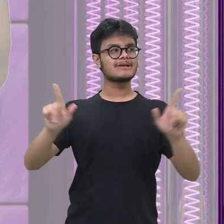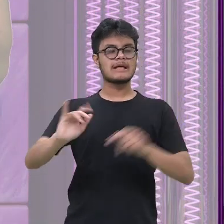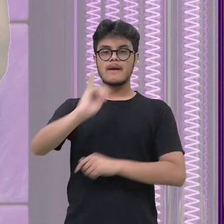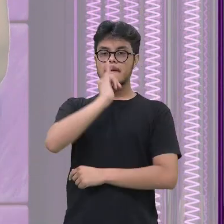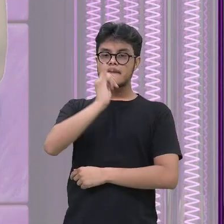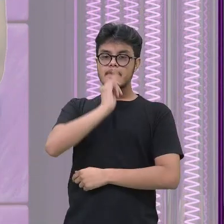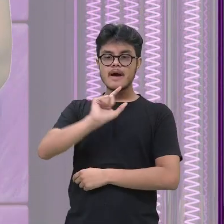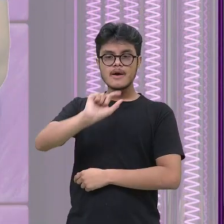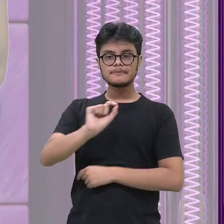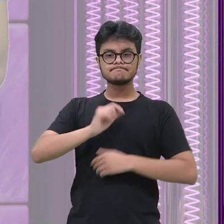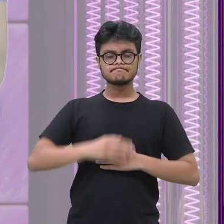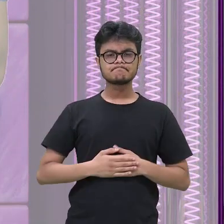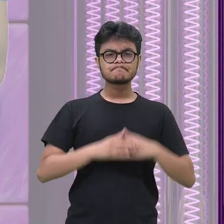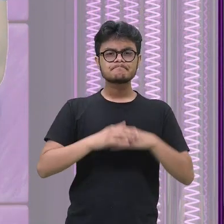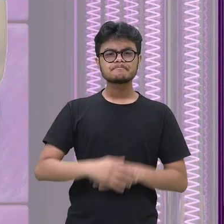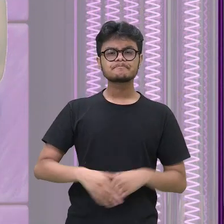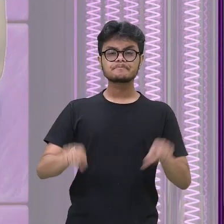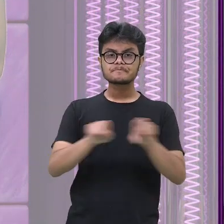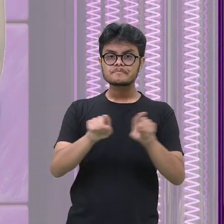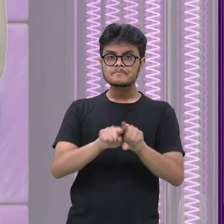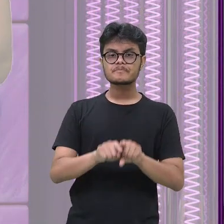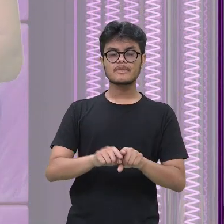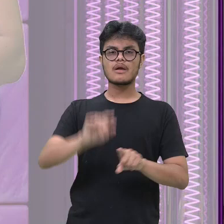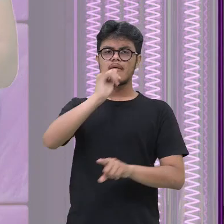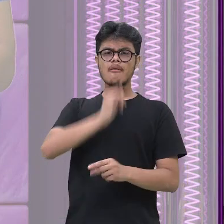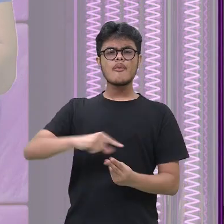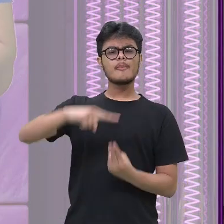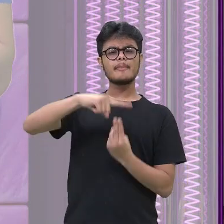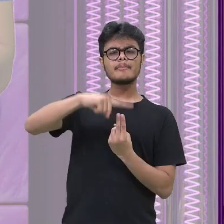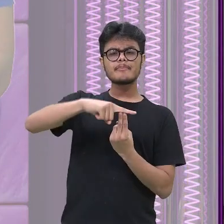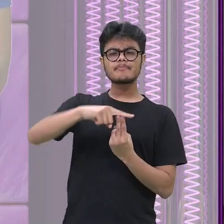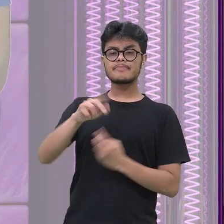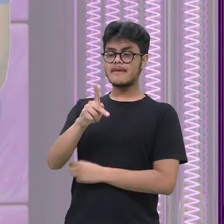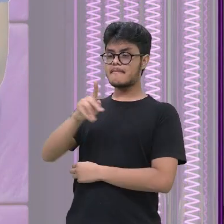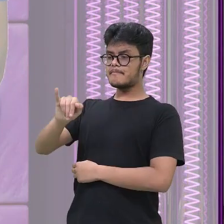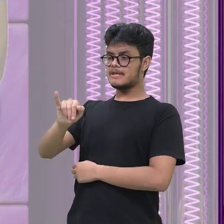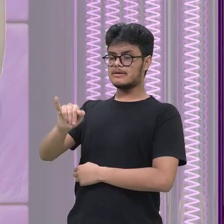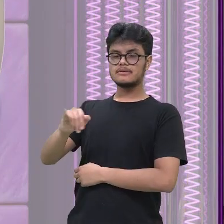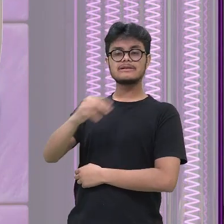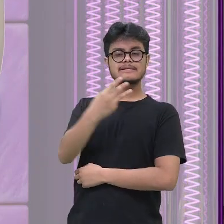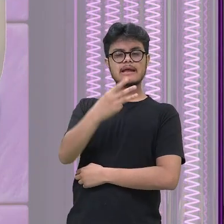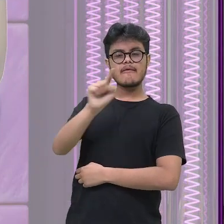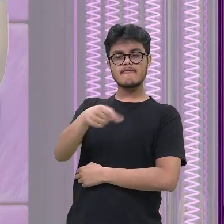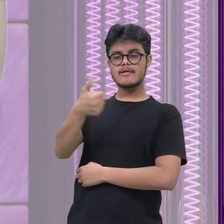exemplo, eu também tenho aqui o número π, né? O número π, que é conhecido como